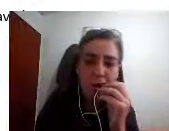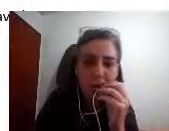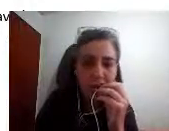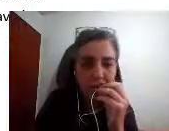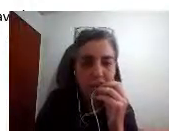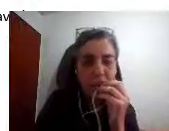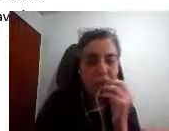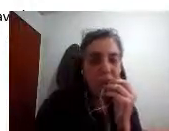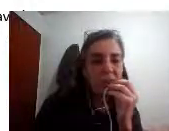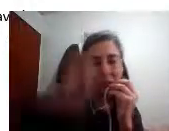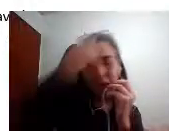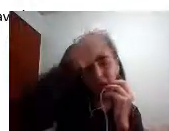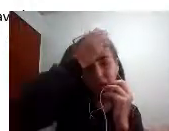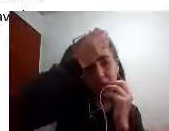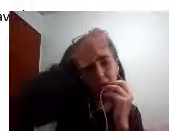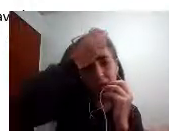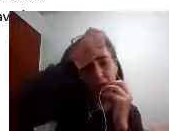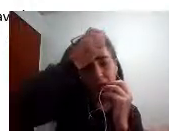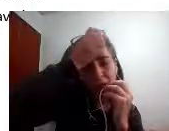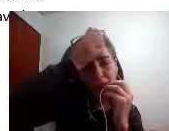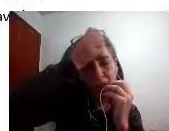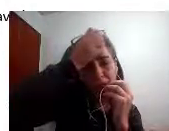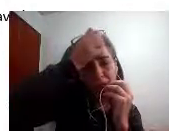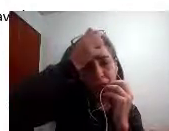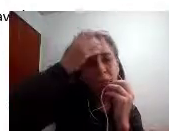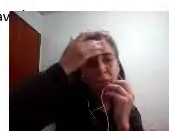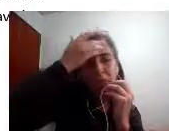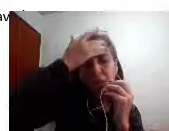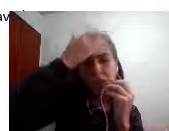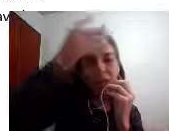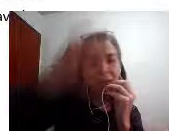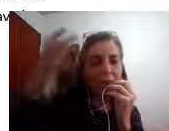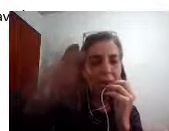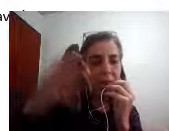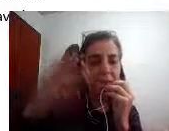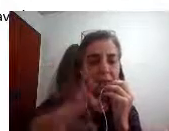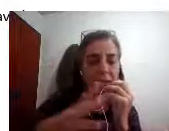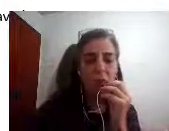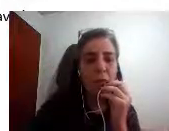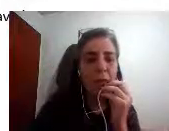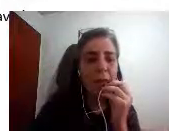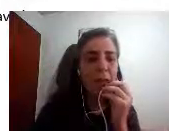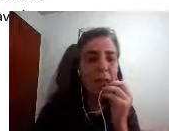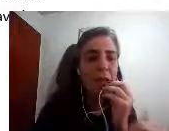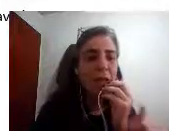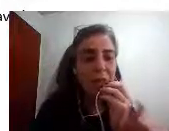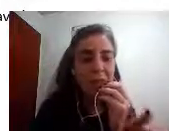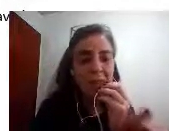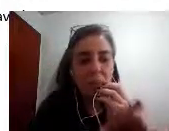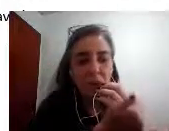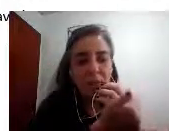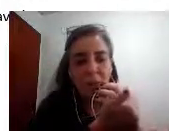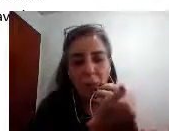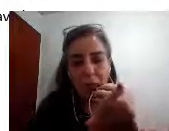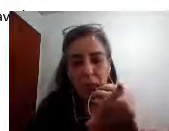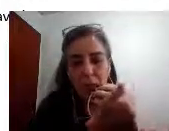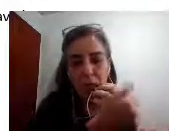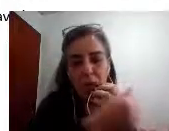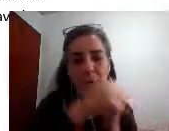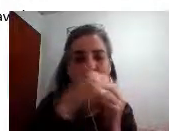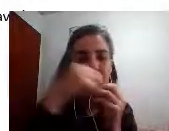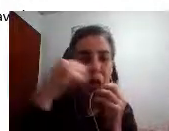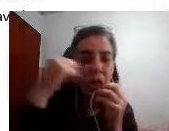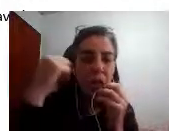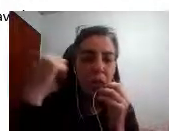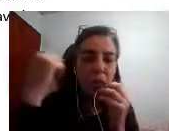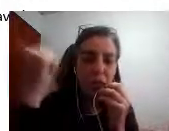alternativa correta. Só assinalar a alternativa correta, tá bom? Letra A, B, C ou D. Vê aí qual que se enquadra